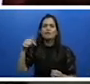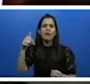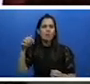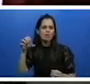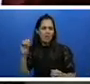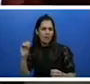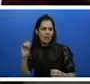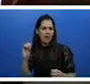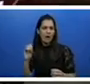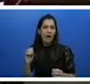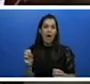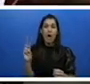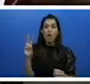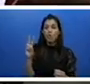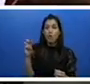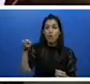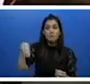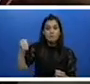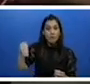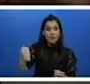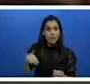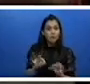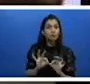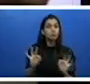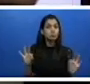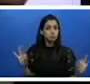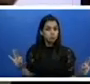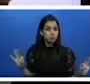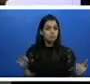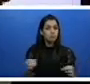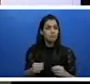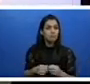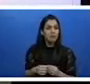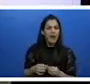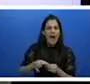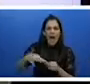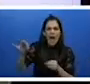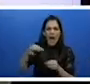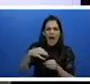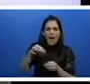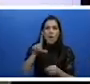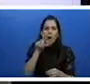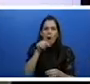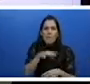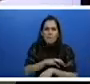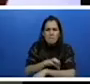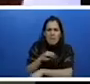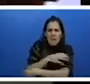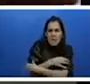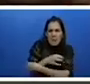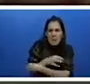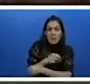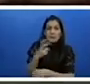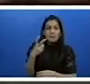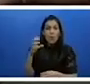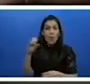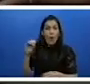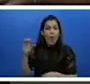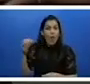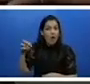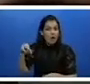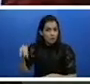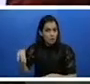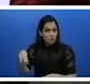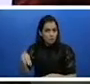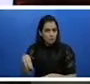a 2,10 m. Algumas de suas penas podem ter mais de 50 centímetros.